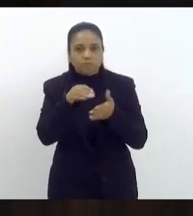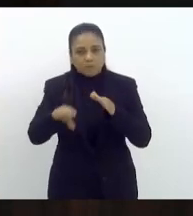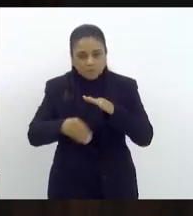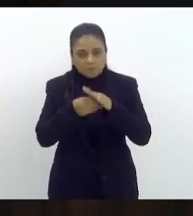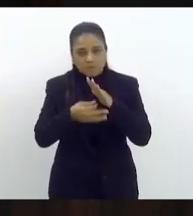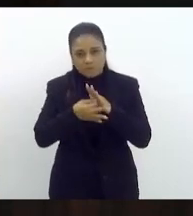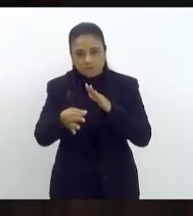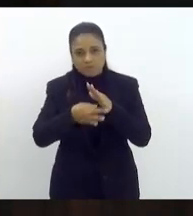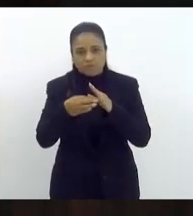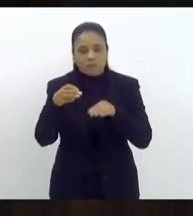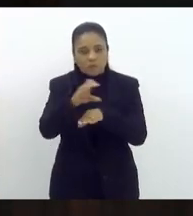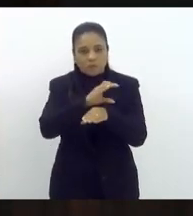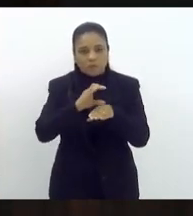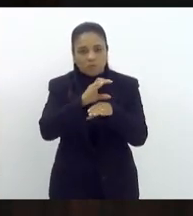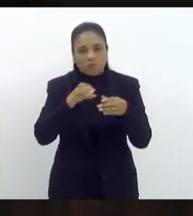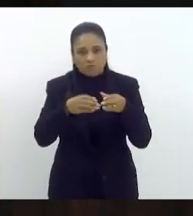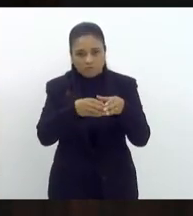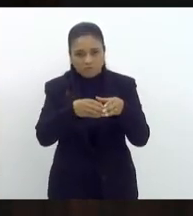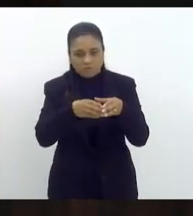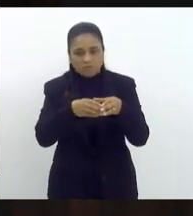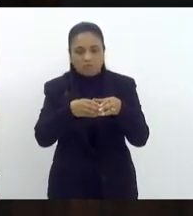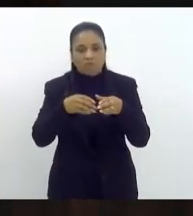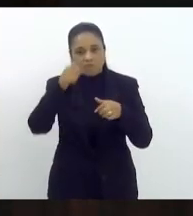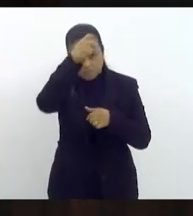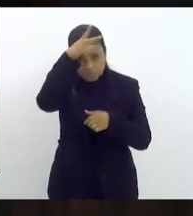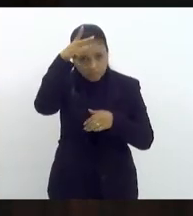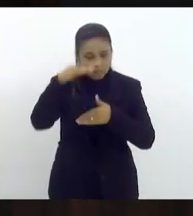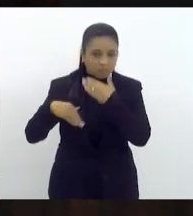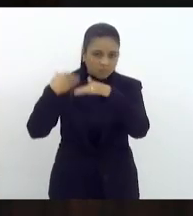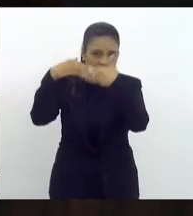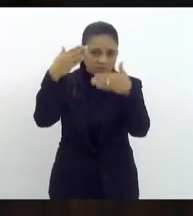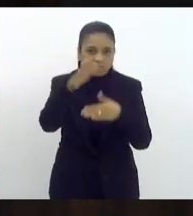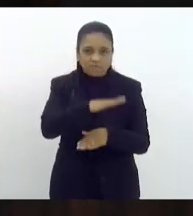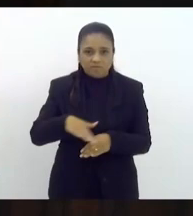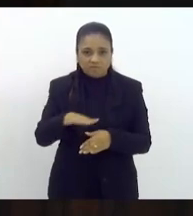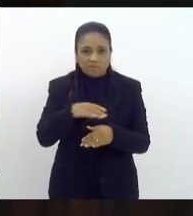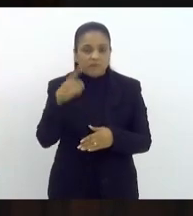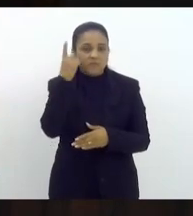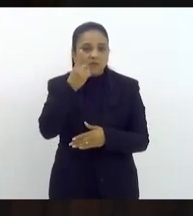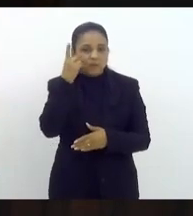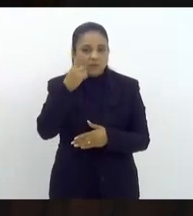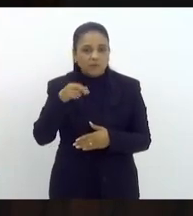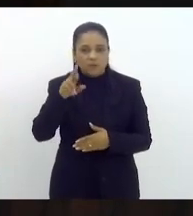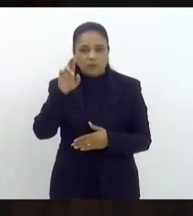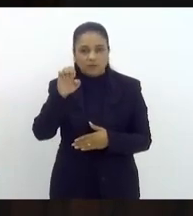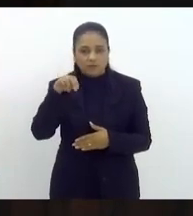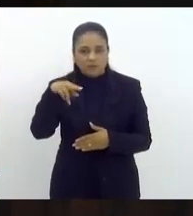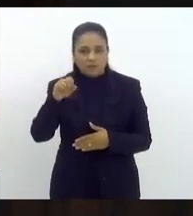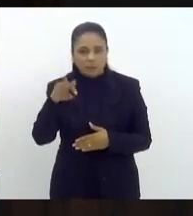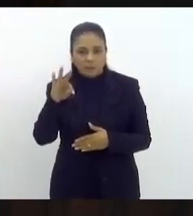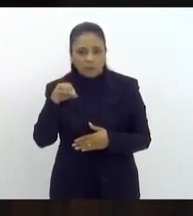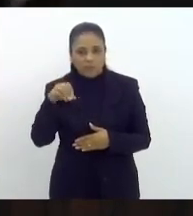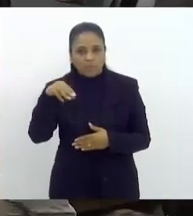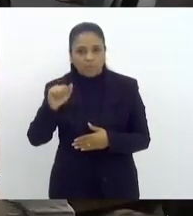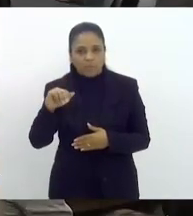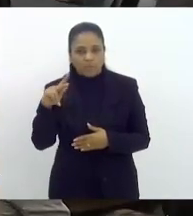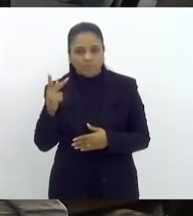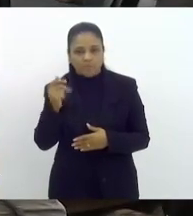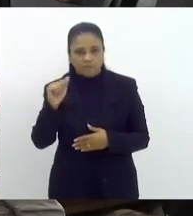emitir parecer pela comissão de assuntos municipais de desenvolvimento Regional Deputado Renato Machado